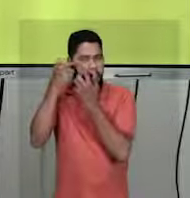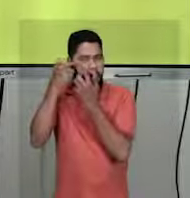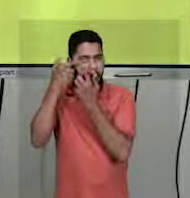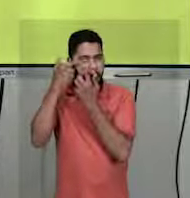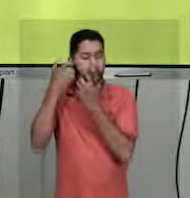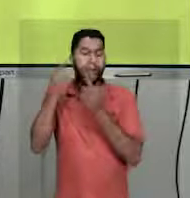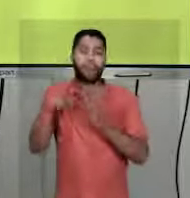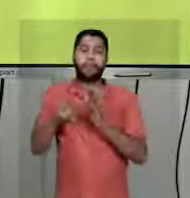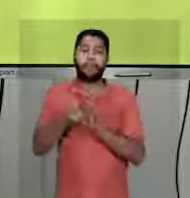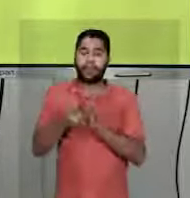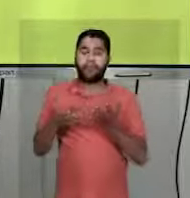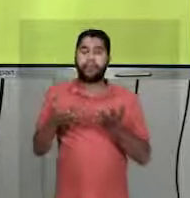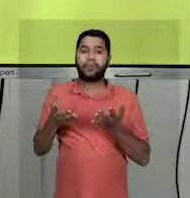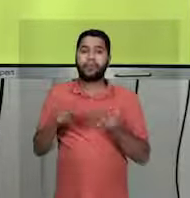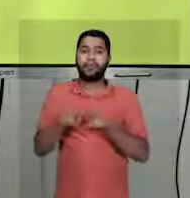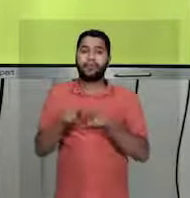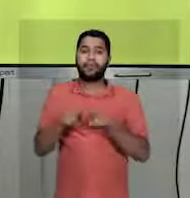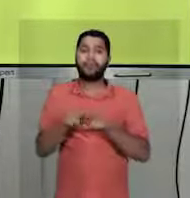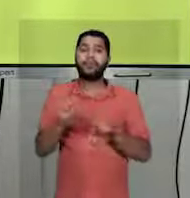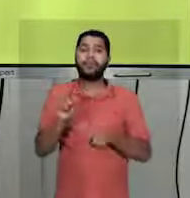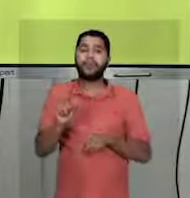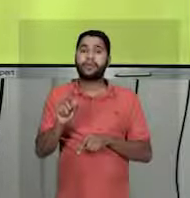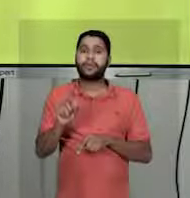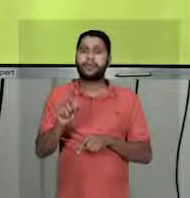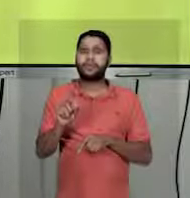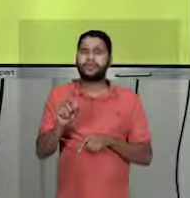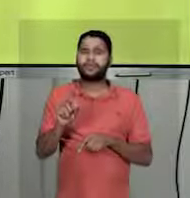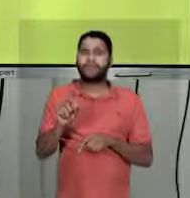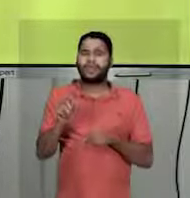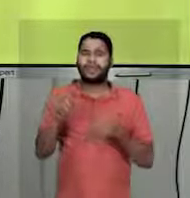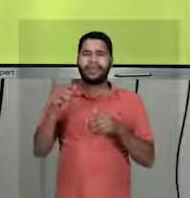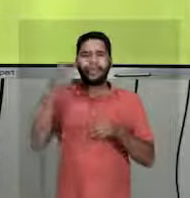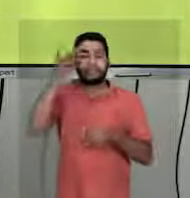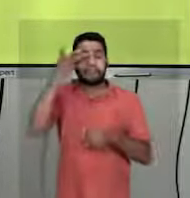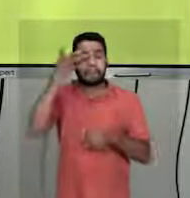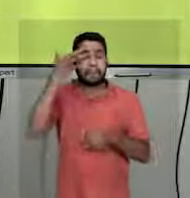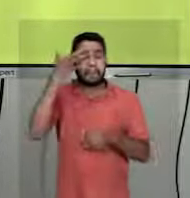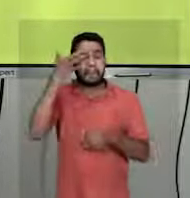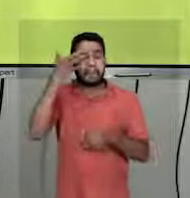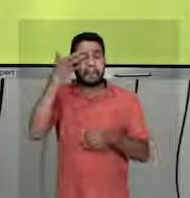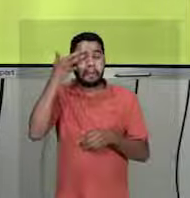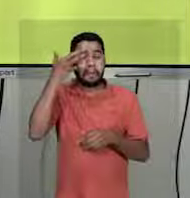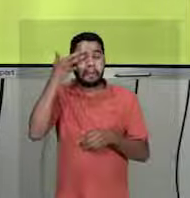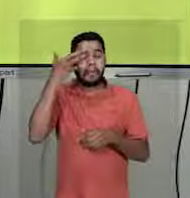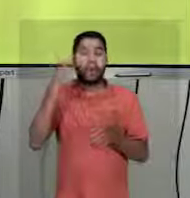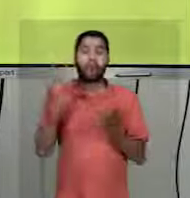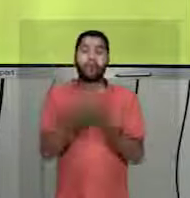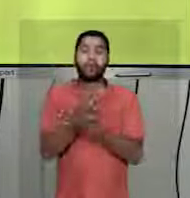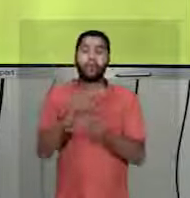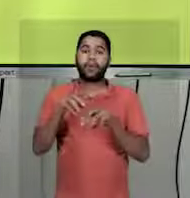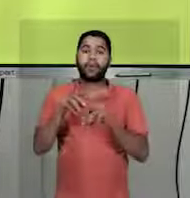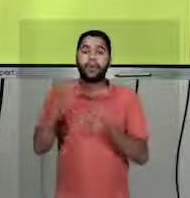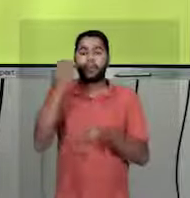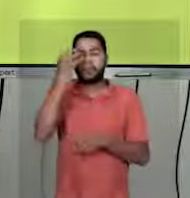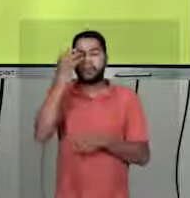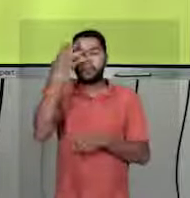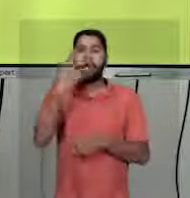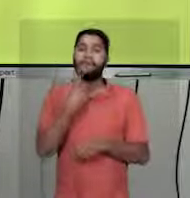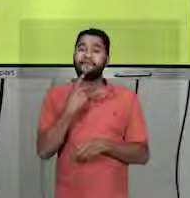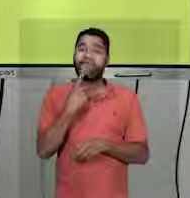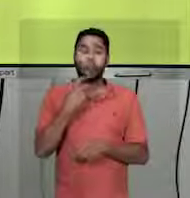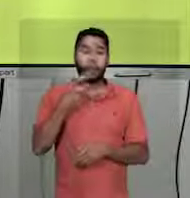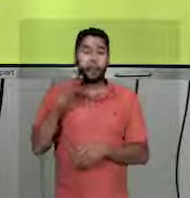das glândulas meibomianas, que são glândulas palpebrais, ocorre em forma de protuberância vermelha e